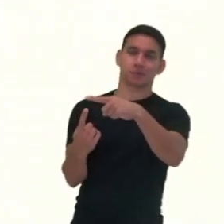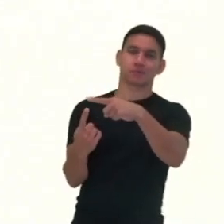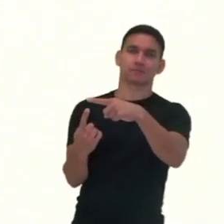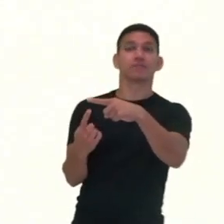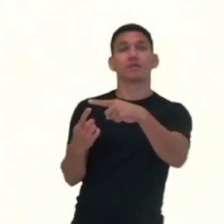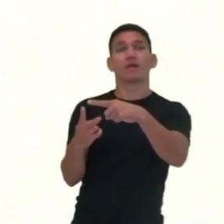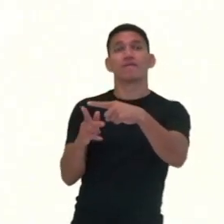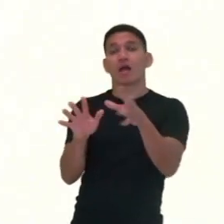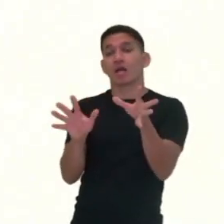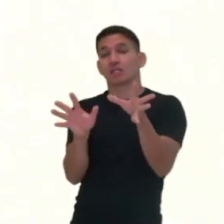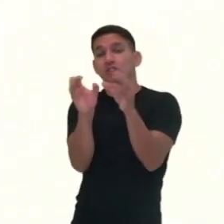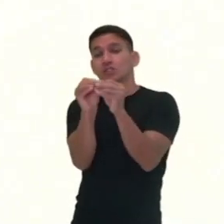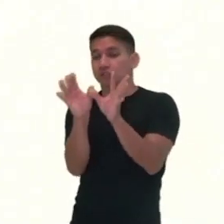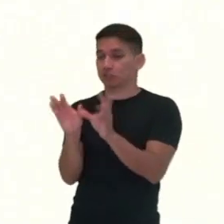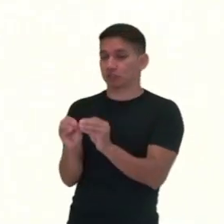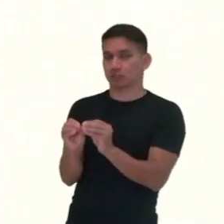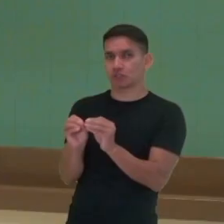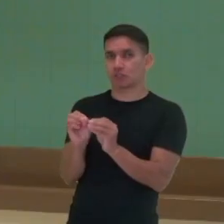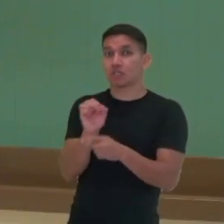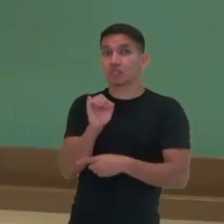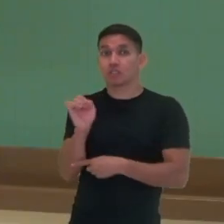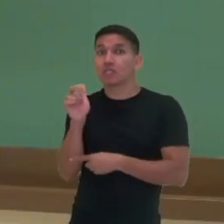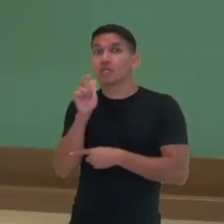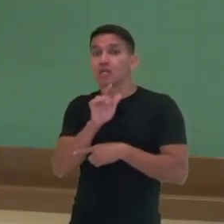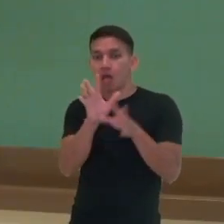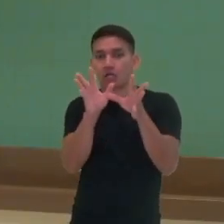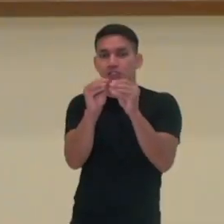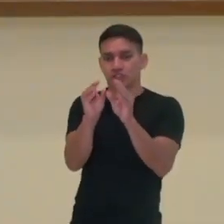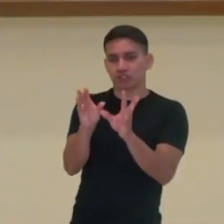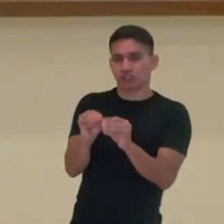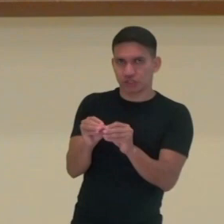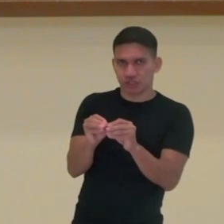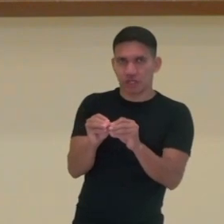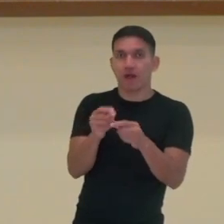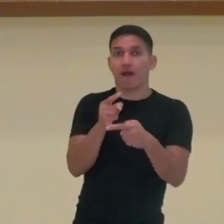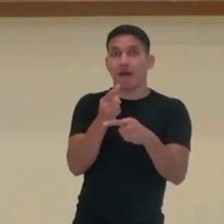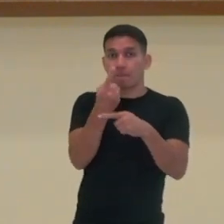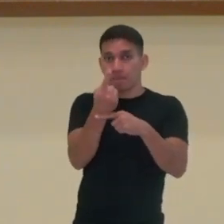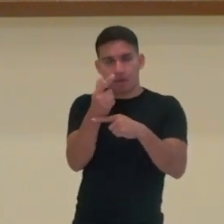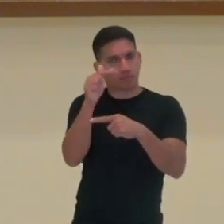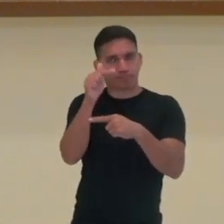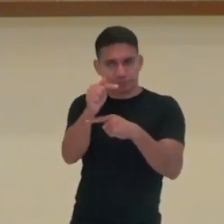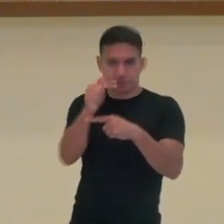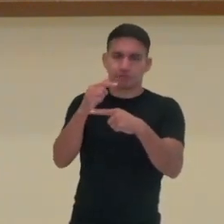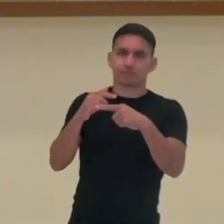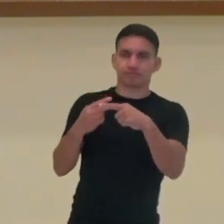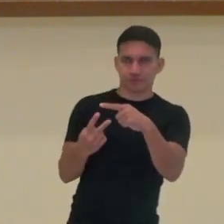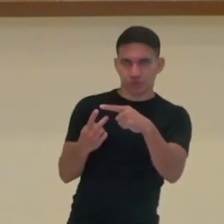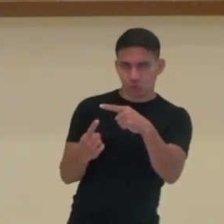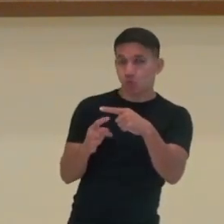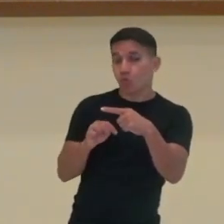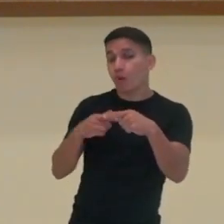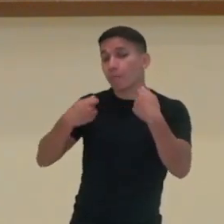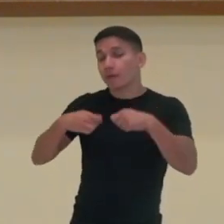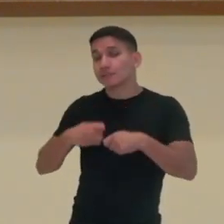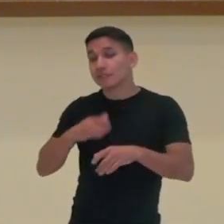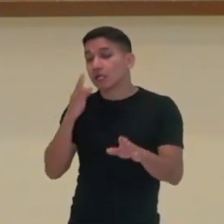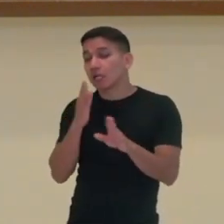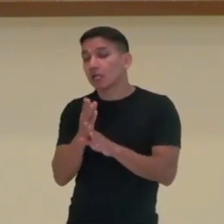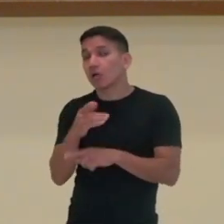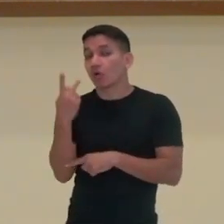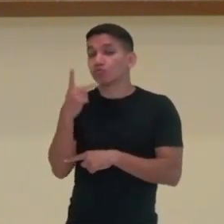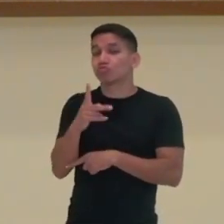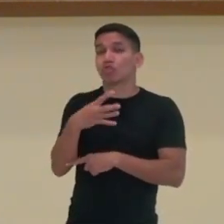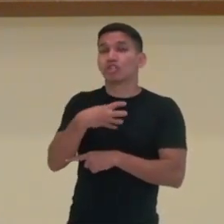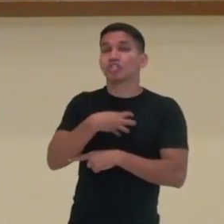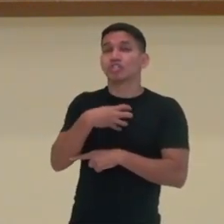e vou simplificar. Quando nós simplificamos uma fração, é importante que a gente encontre a sua forma